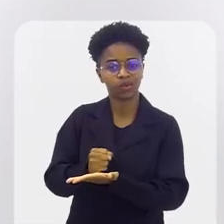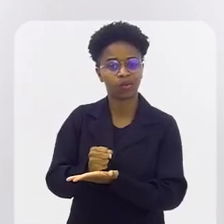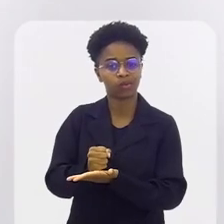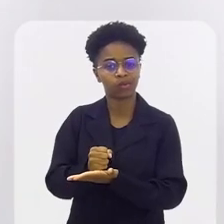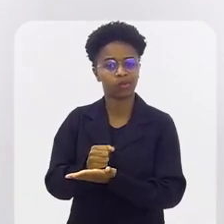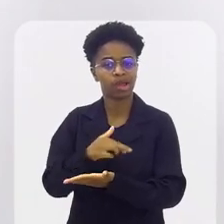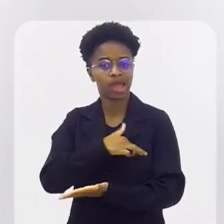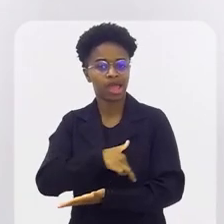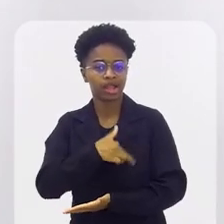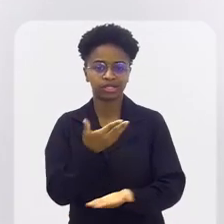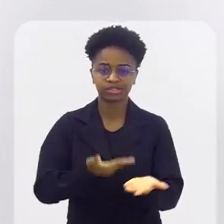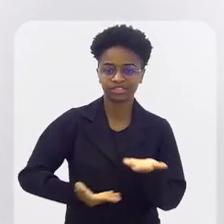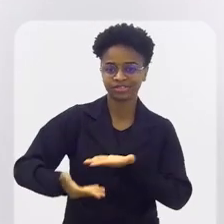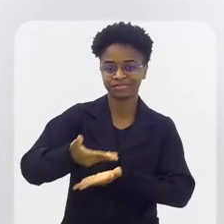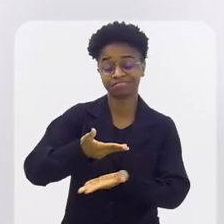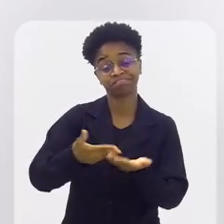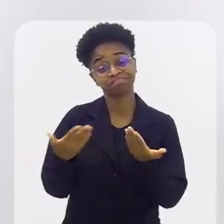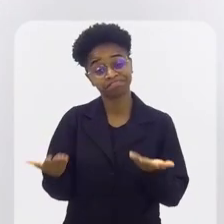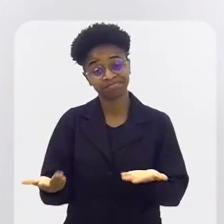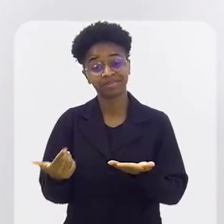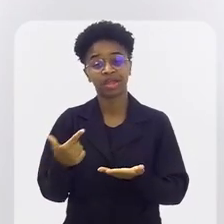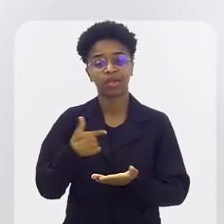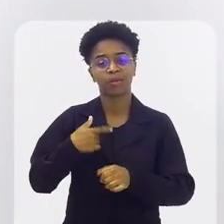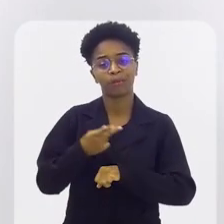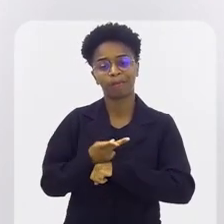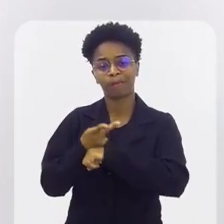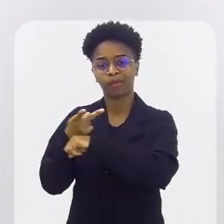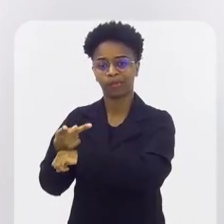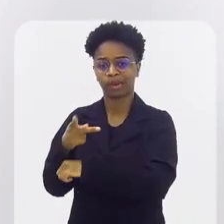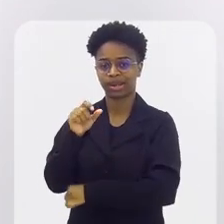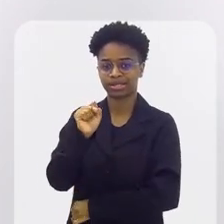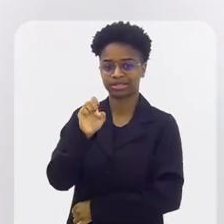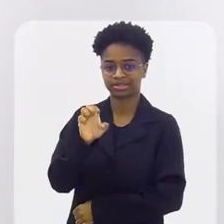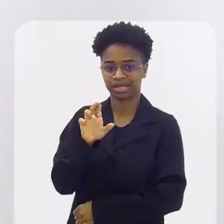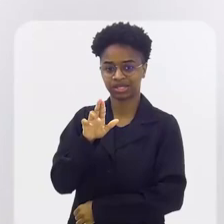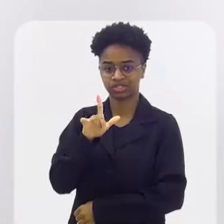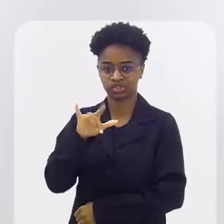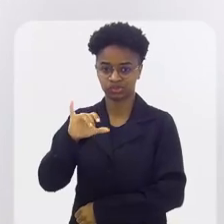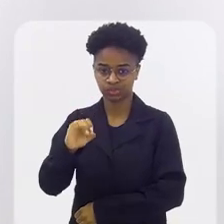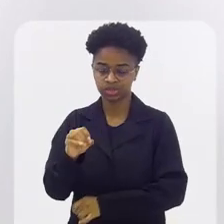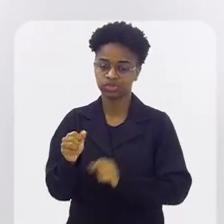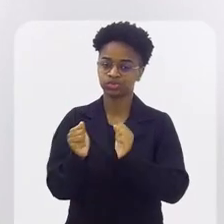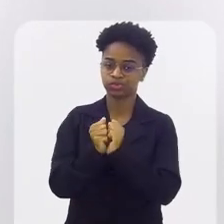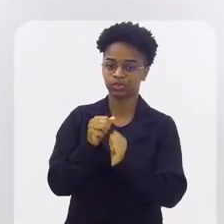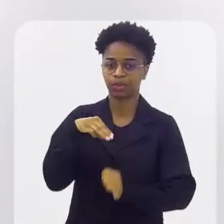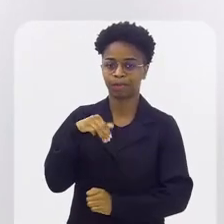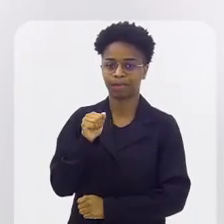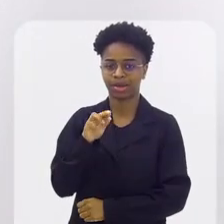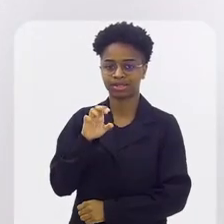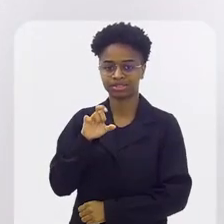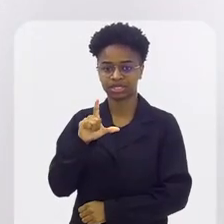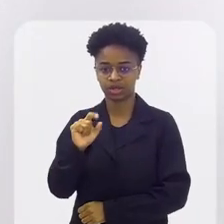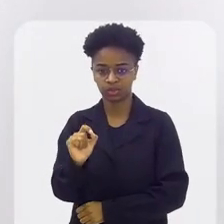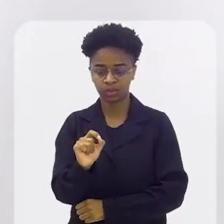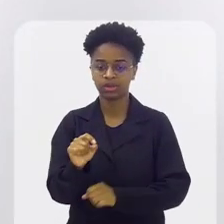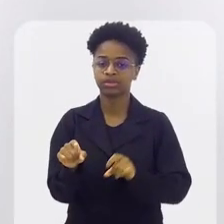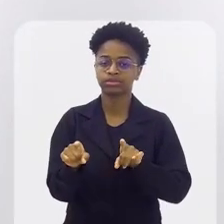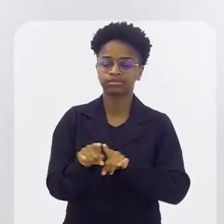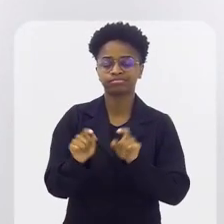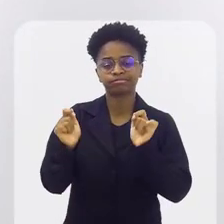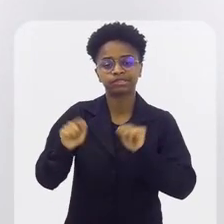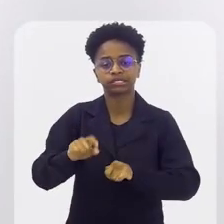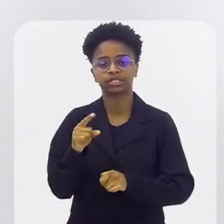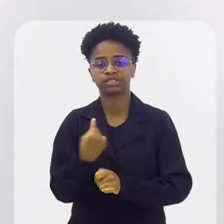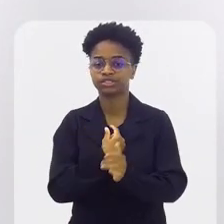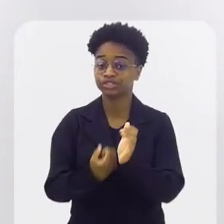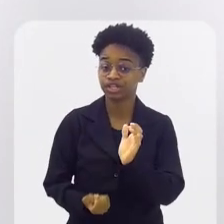game interreligioso? E aí eu fui à procura do Sérgio e do Marcelo para que